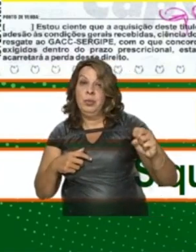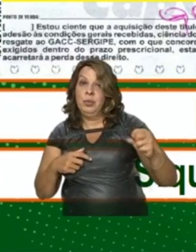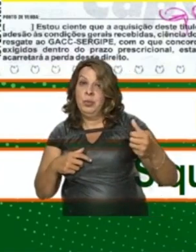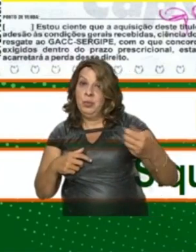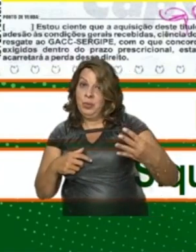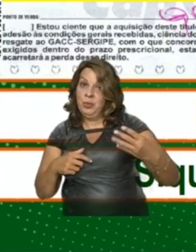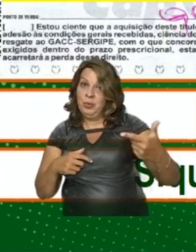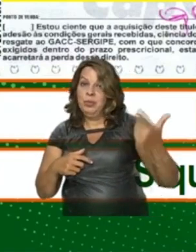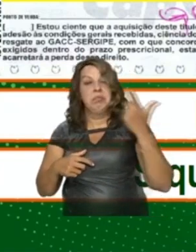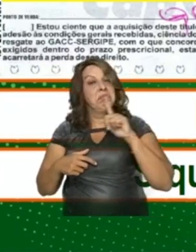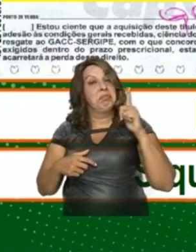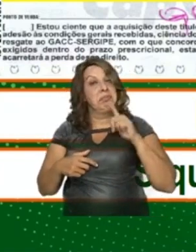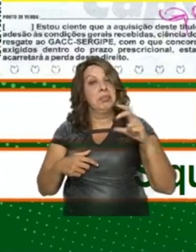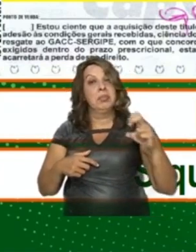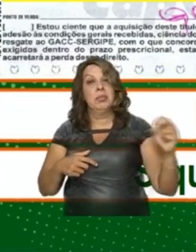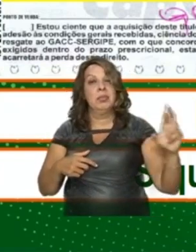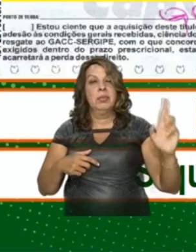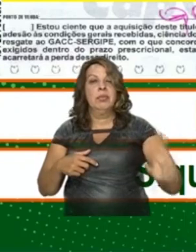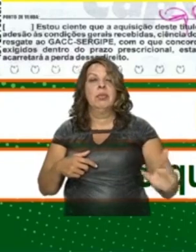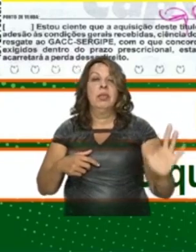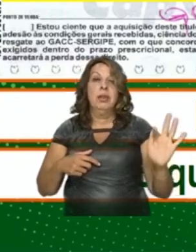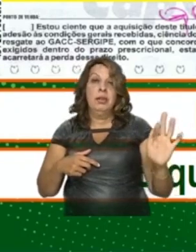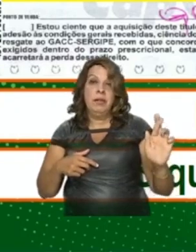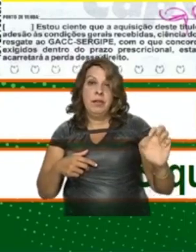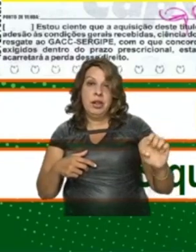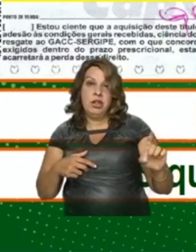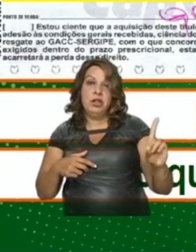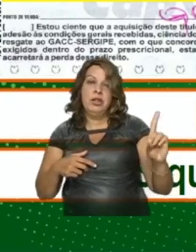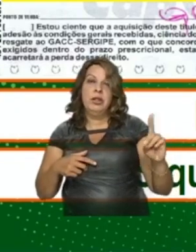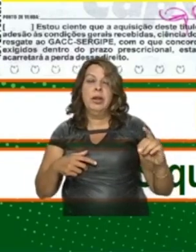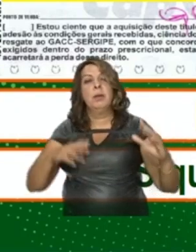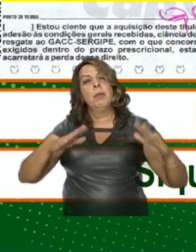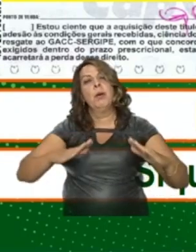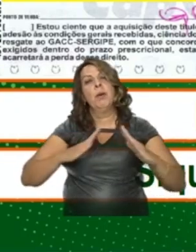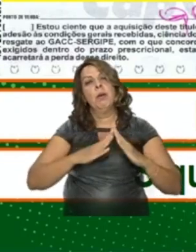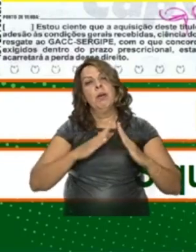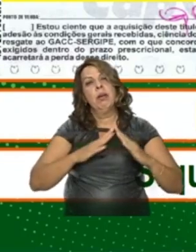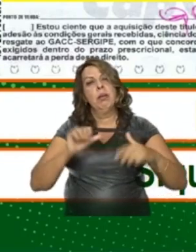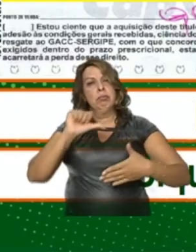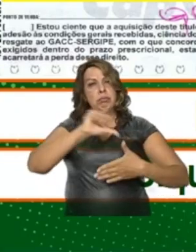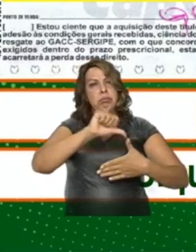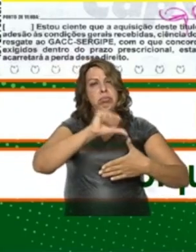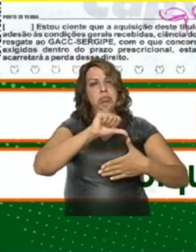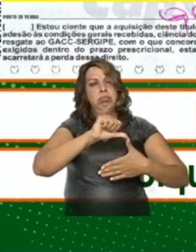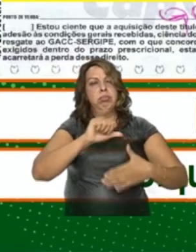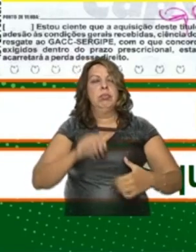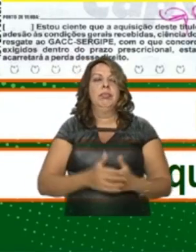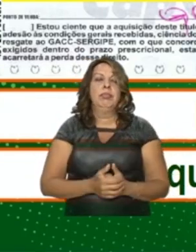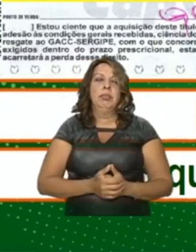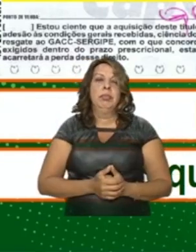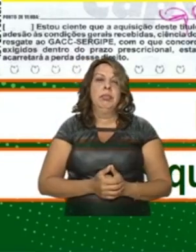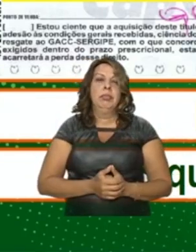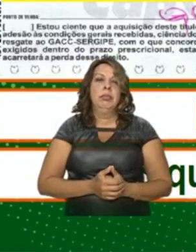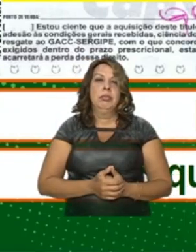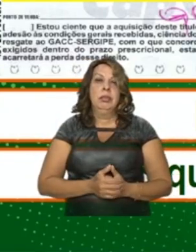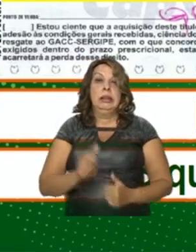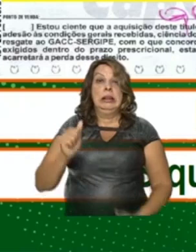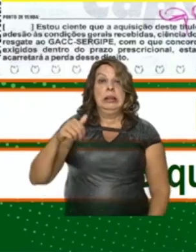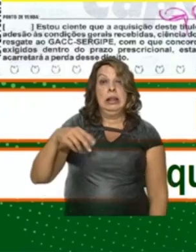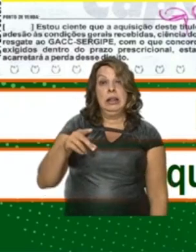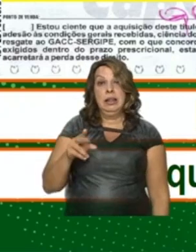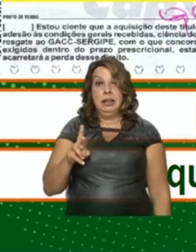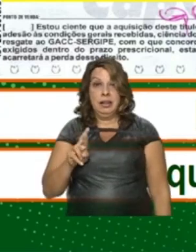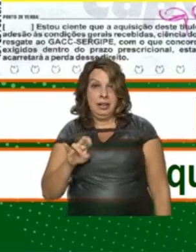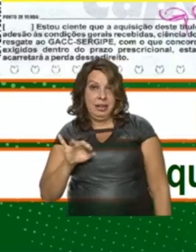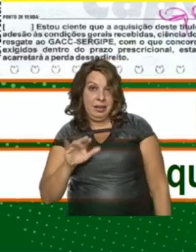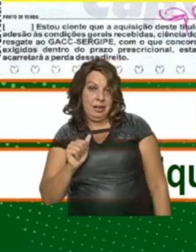135842, levando R$500, Fred Alves Santos, bairro América, eu acho que é isso mesmo, Fred, sim, né? A Andréa Delícia foi a pé